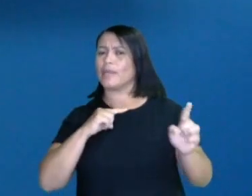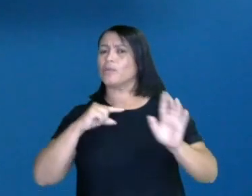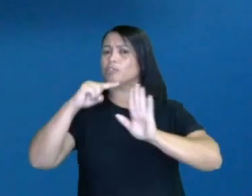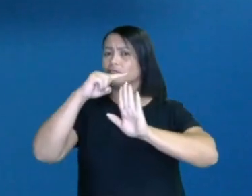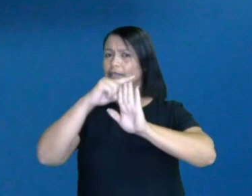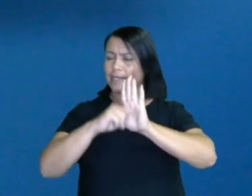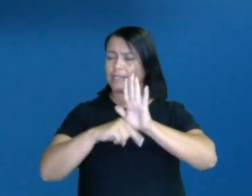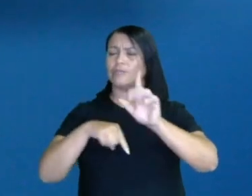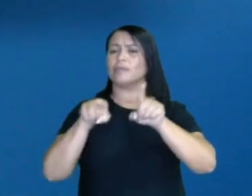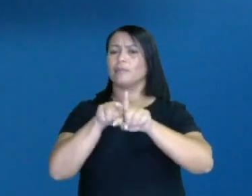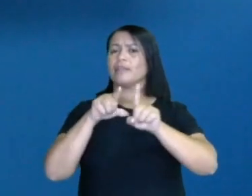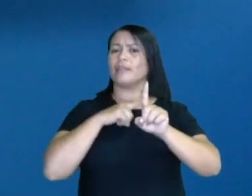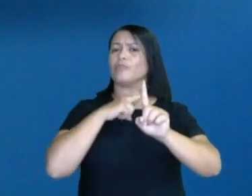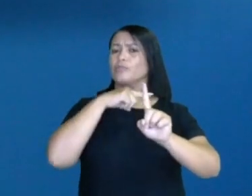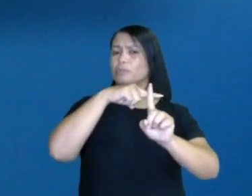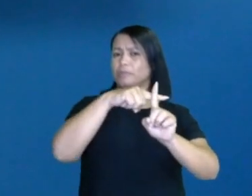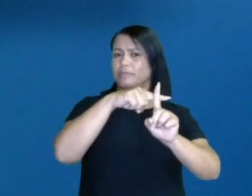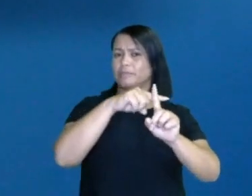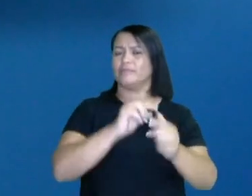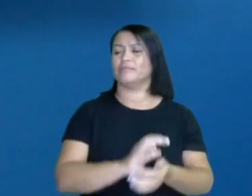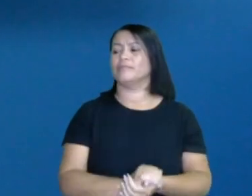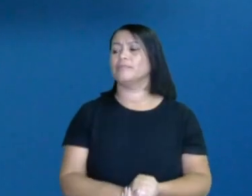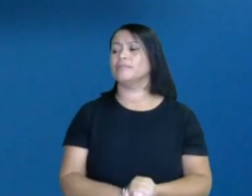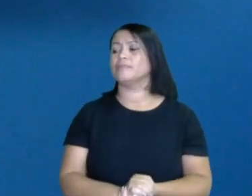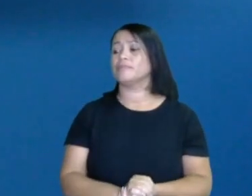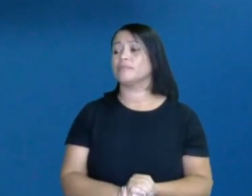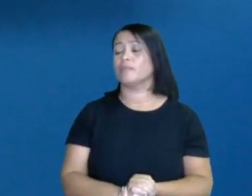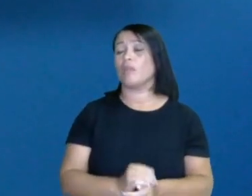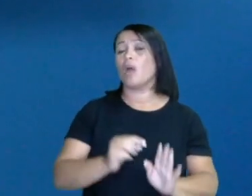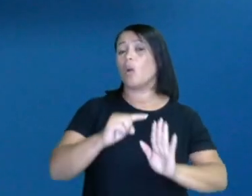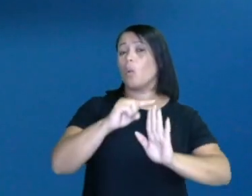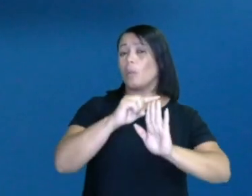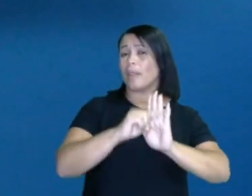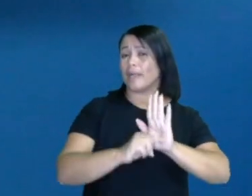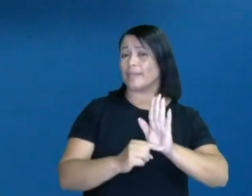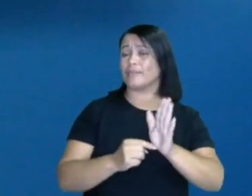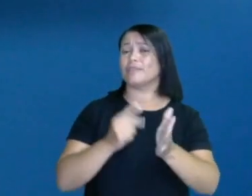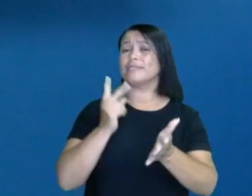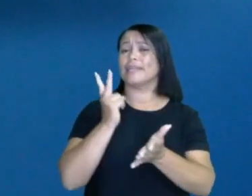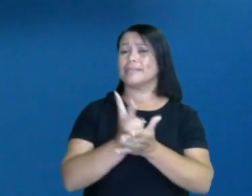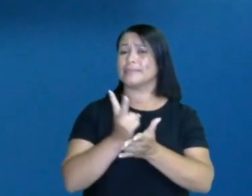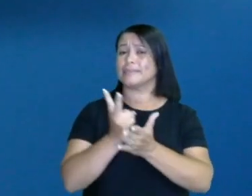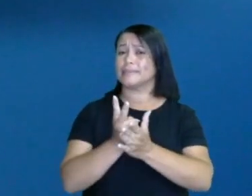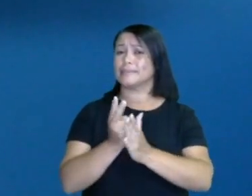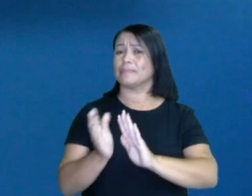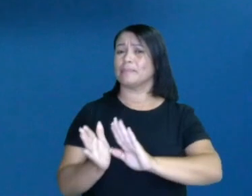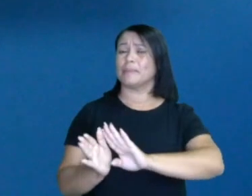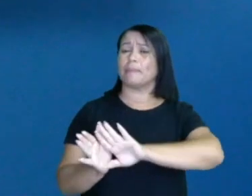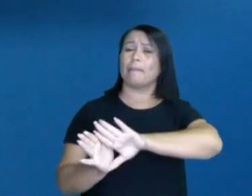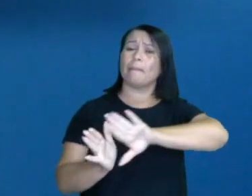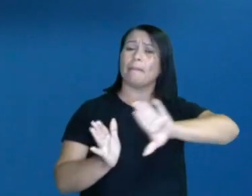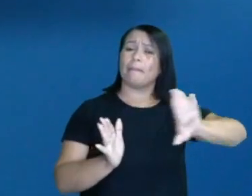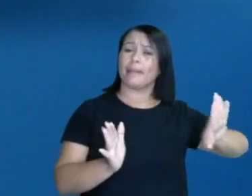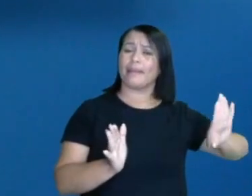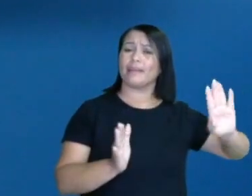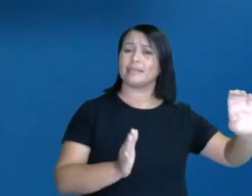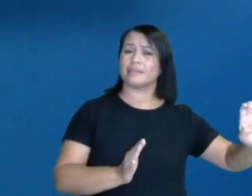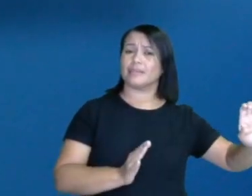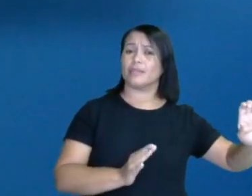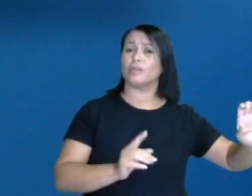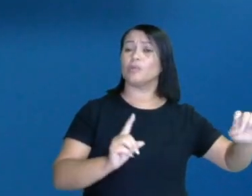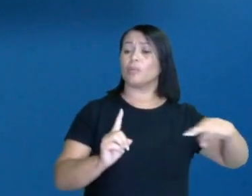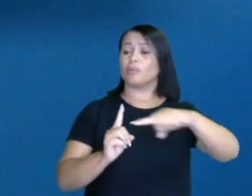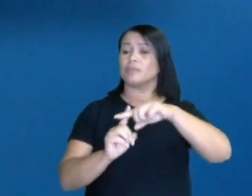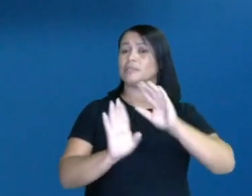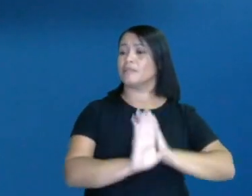negativos como positivo. O negativo vai ser sempre ao meu lado esquerdo e o positivo à